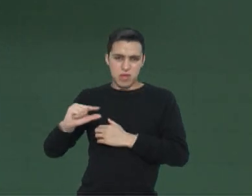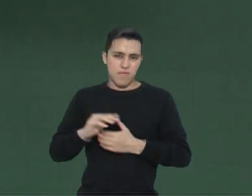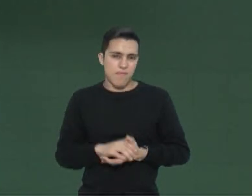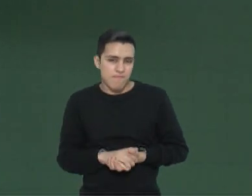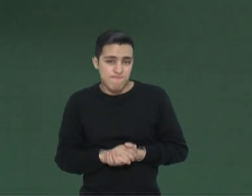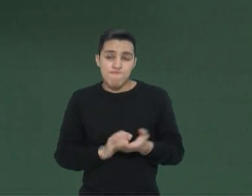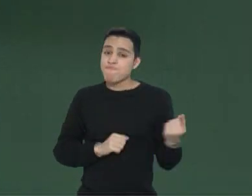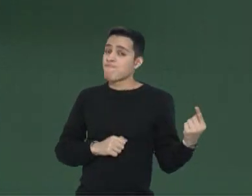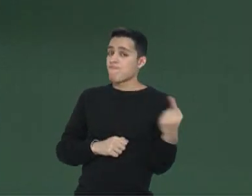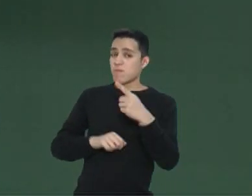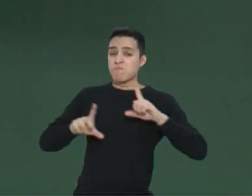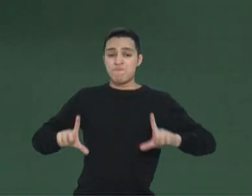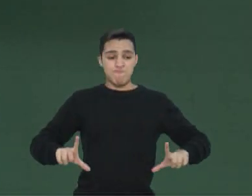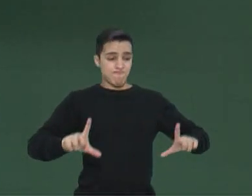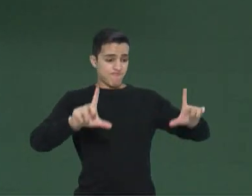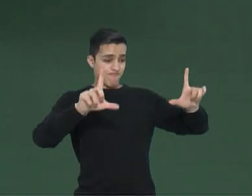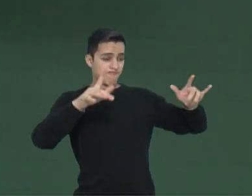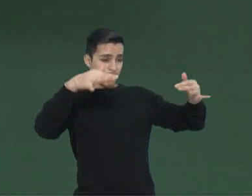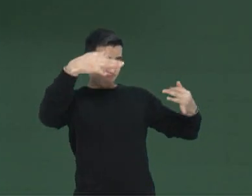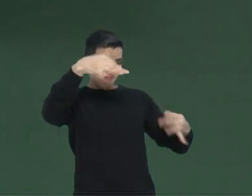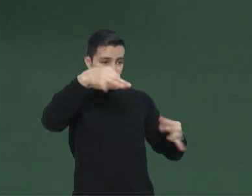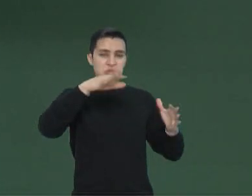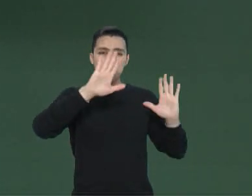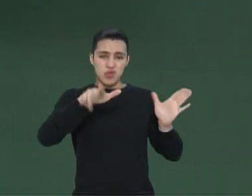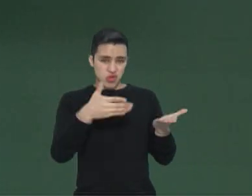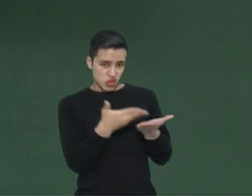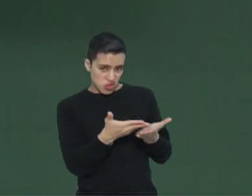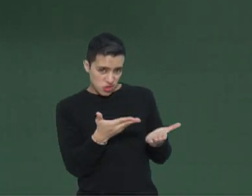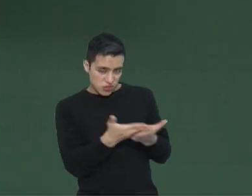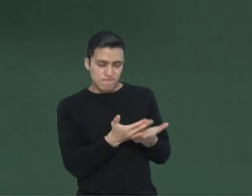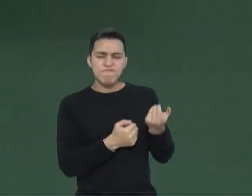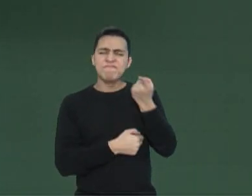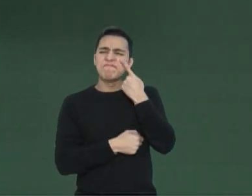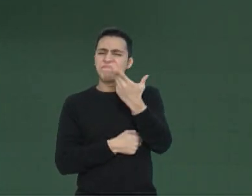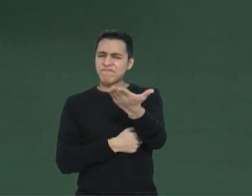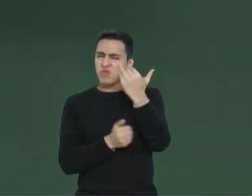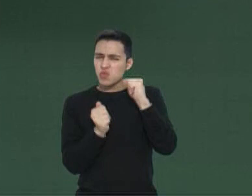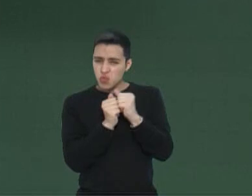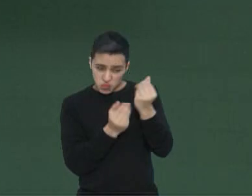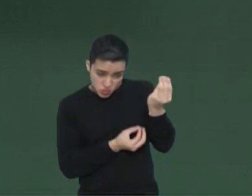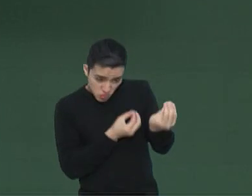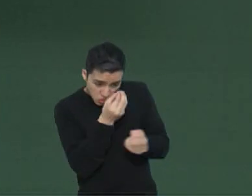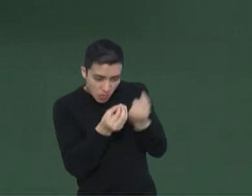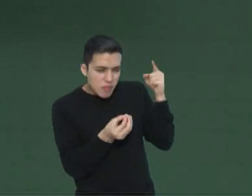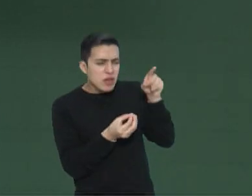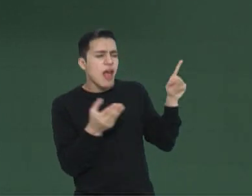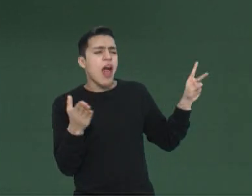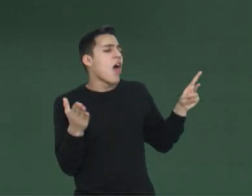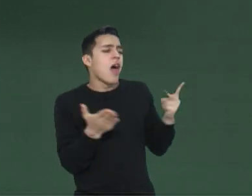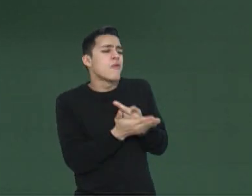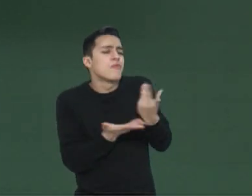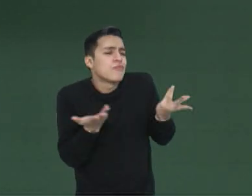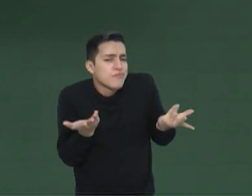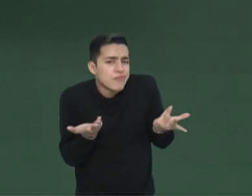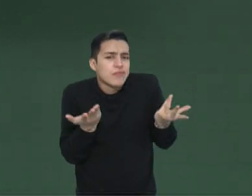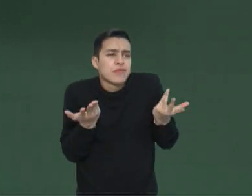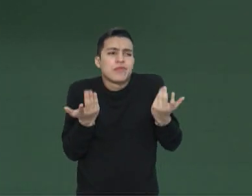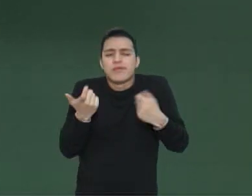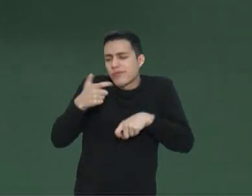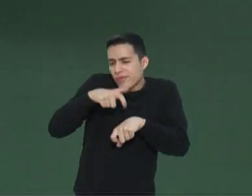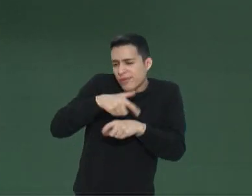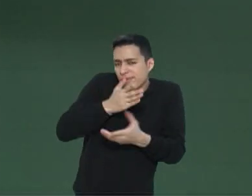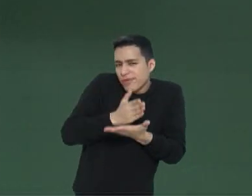Então, esse é o trecho da partitura que nós estudamos. Vamos ver, então, como isso aconteceria em um